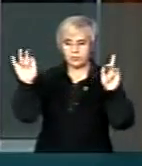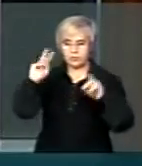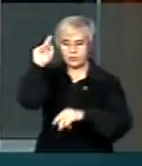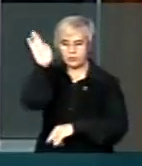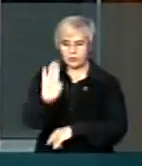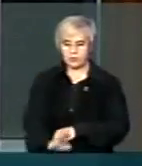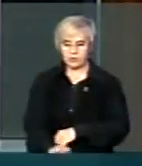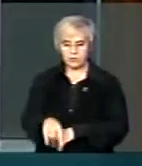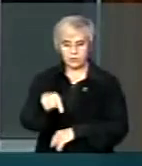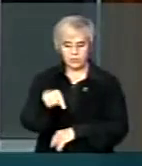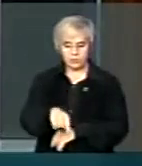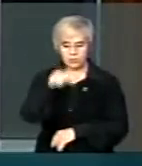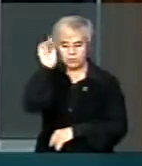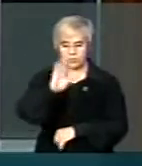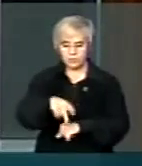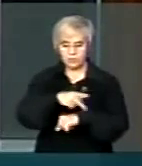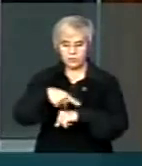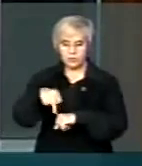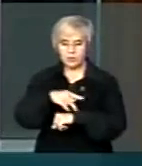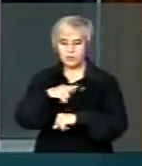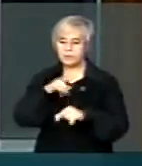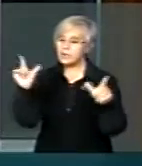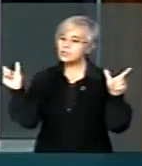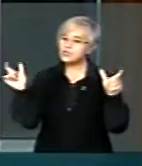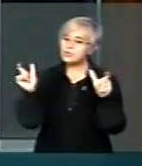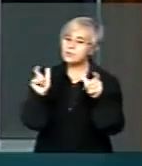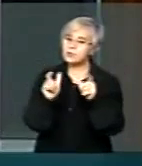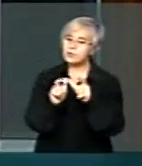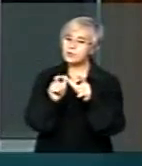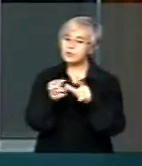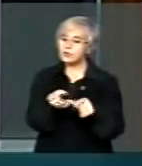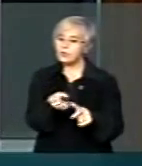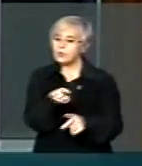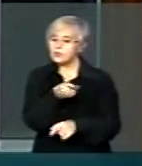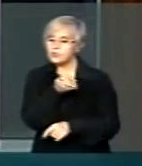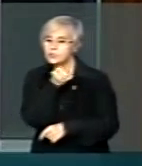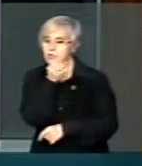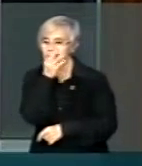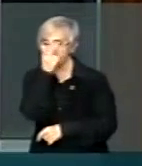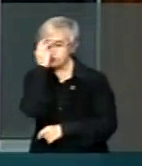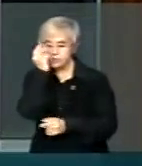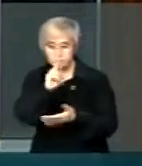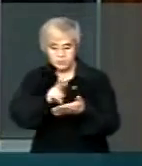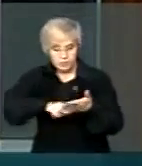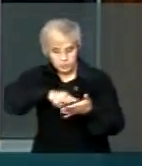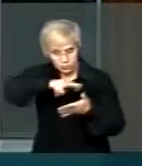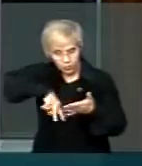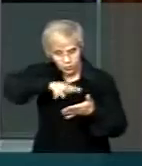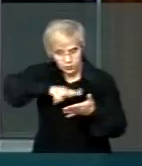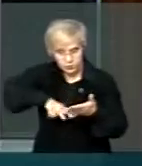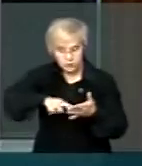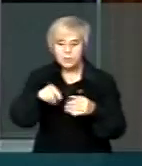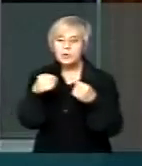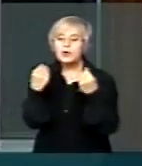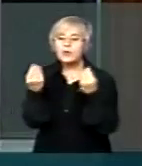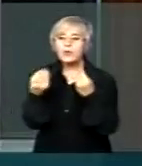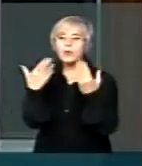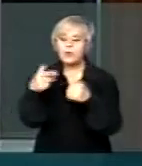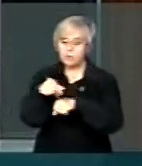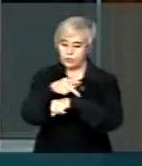diminuiu, está diminuindo o nível de leitura da nossa juventude, do povo brasileiro. Que país é esse que